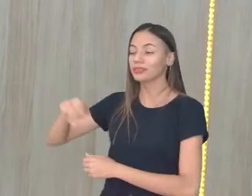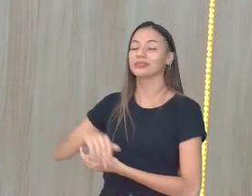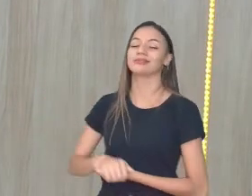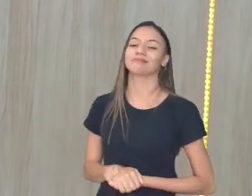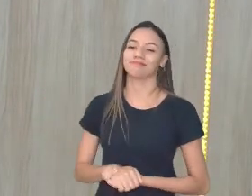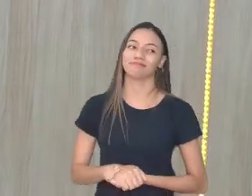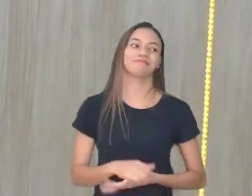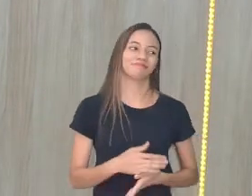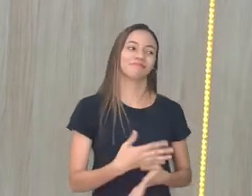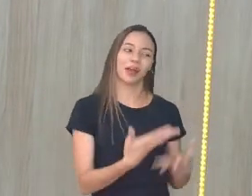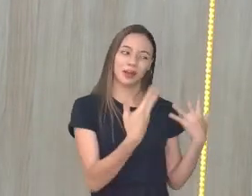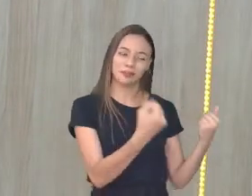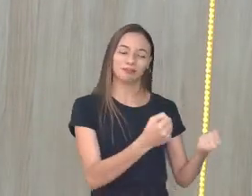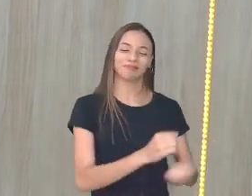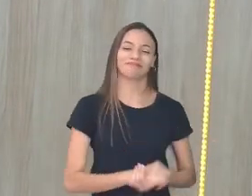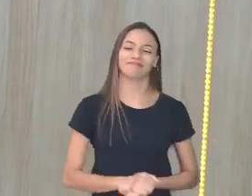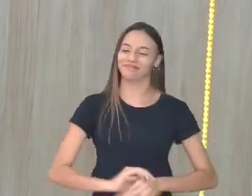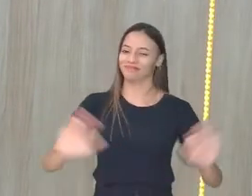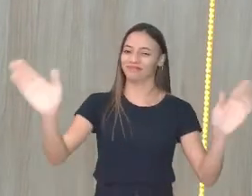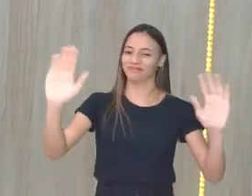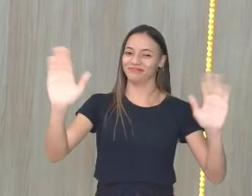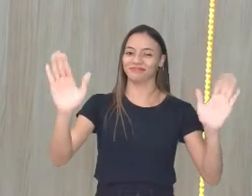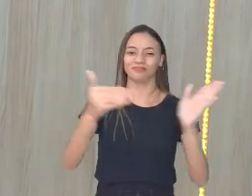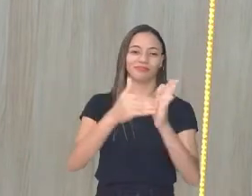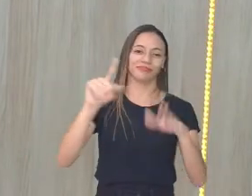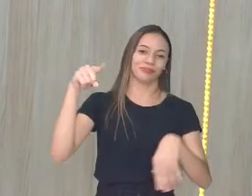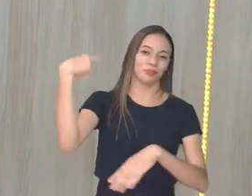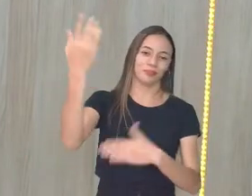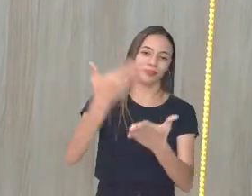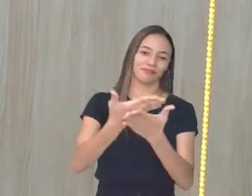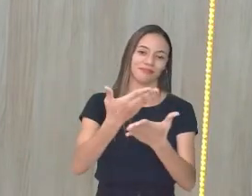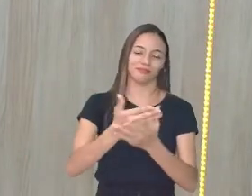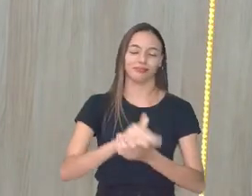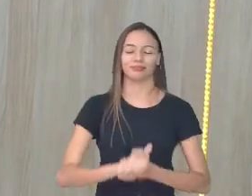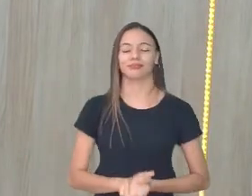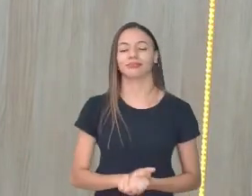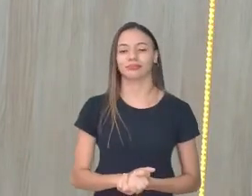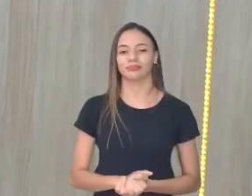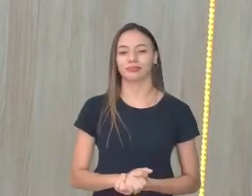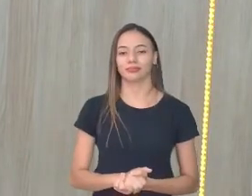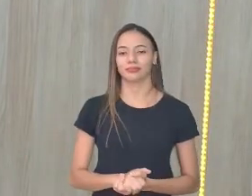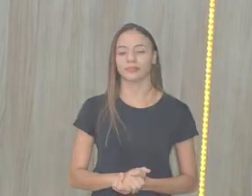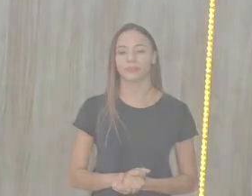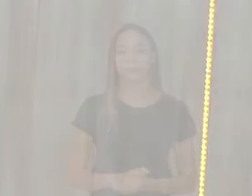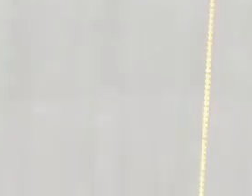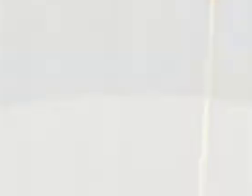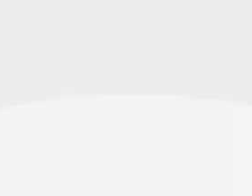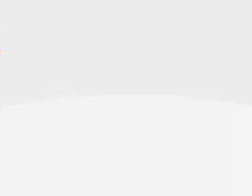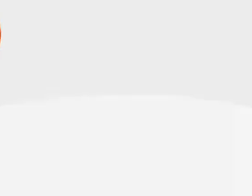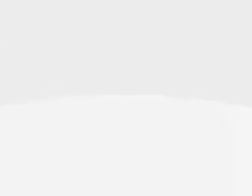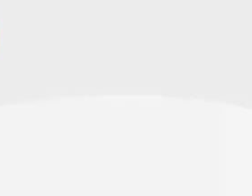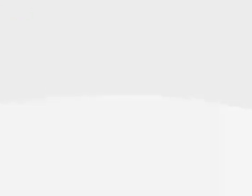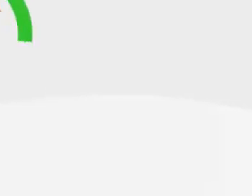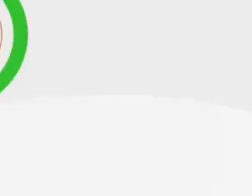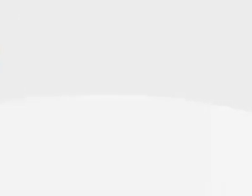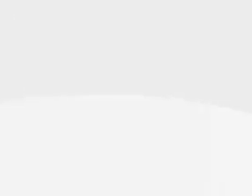Vai. vamos lá. É isso, gente. Tchau, tchau. Até a nossa próxima aula.